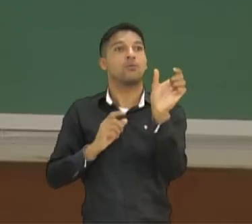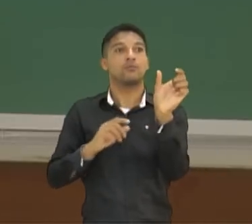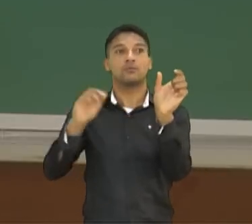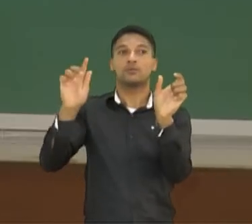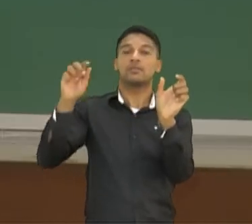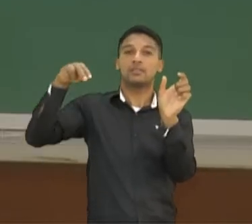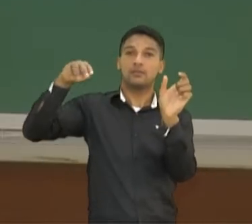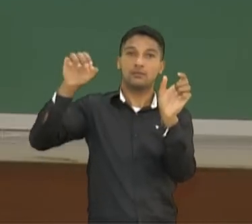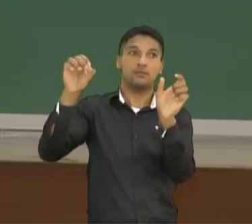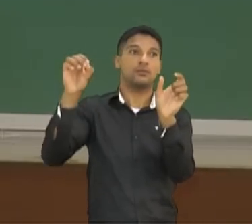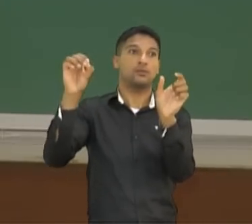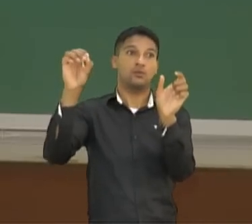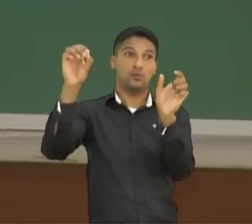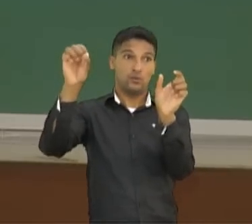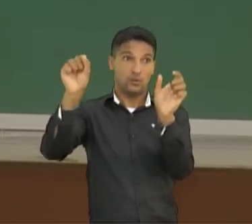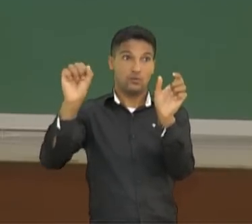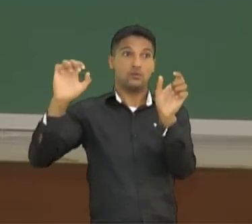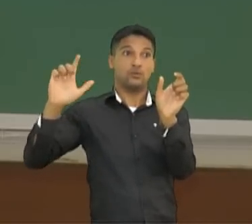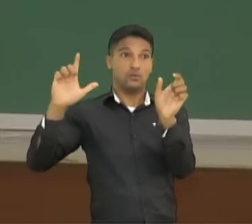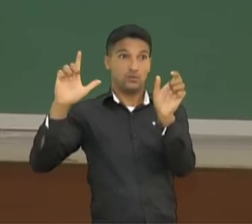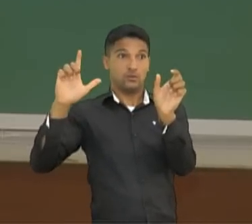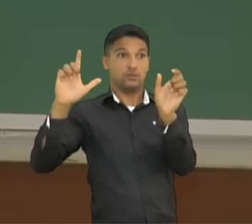do latim lá, que significa